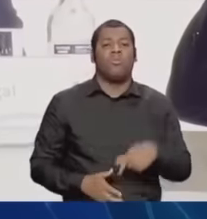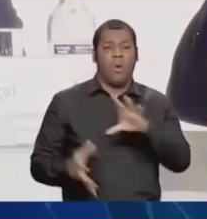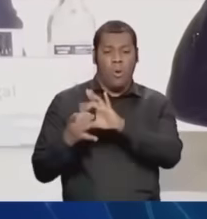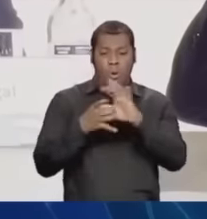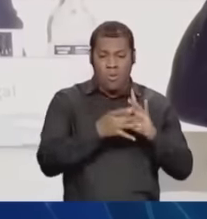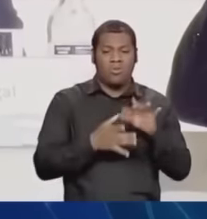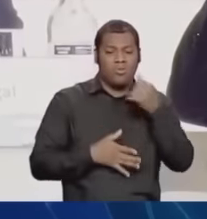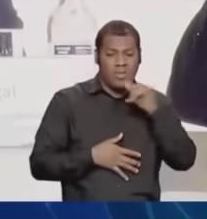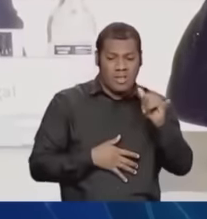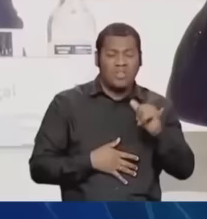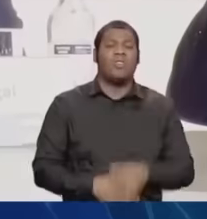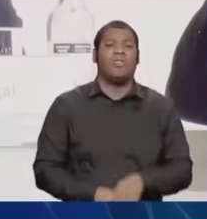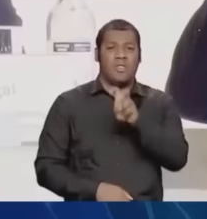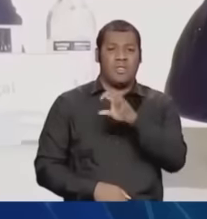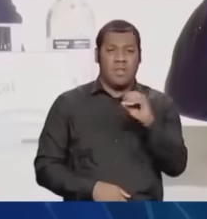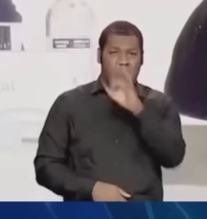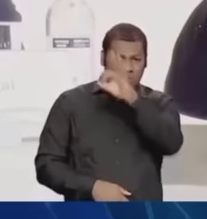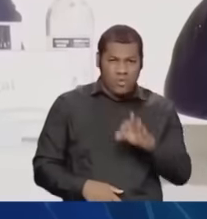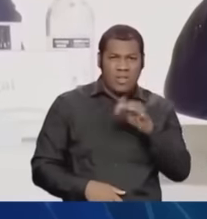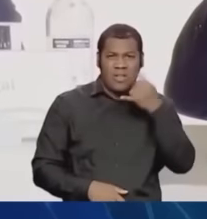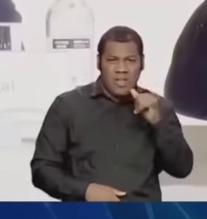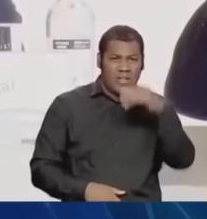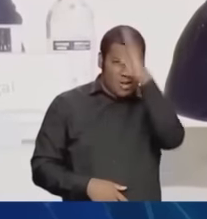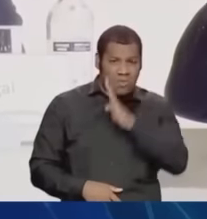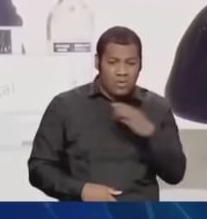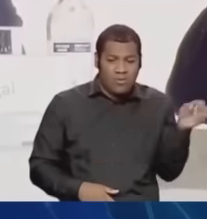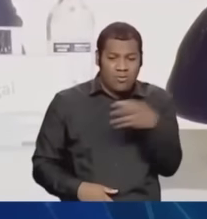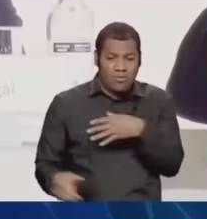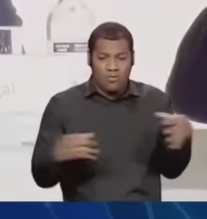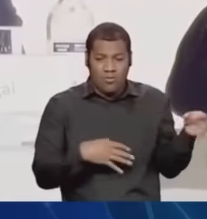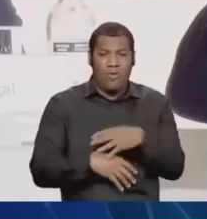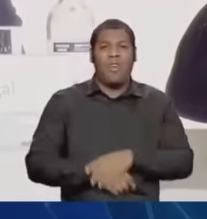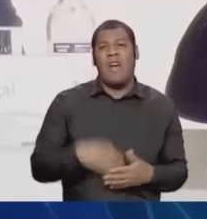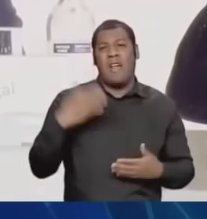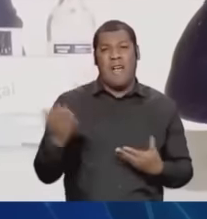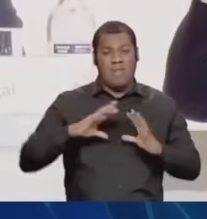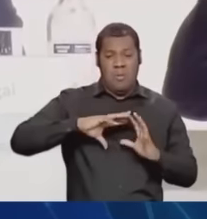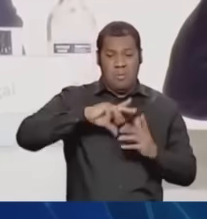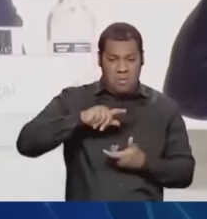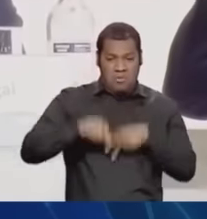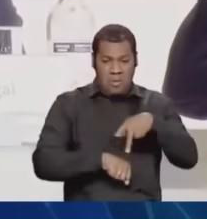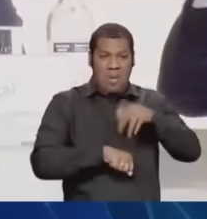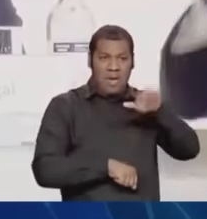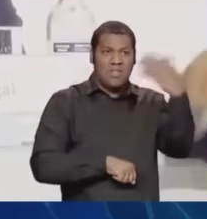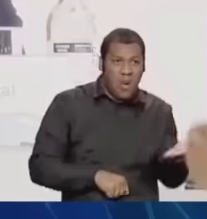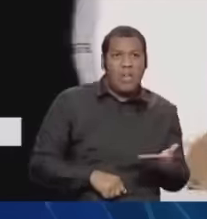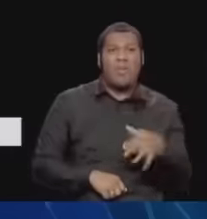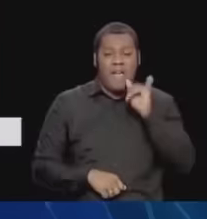da energia, 50% da energia brasileira é renovável, enquanto o resto do mundo só tem 15% de energia